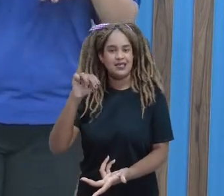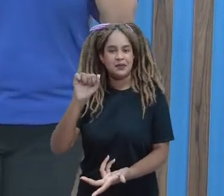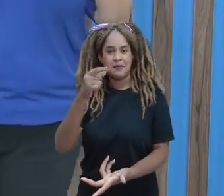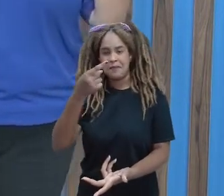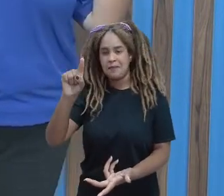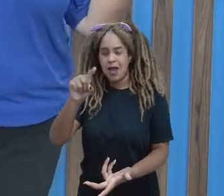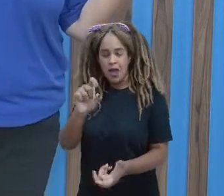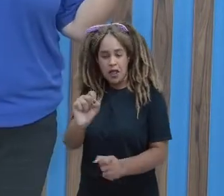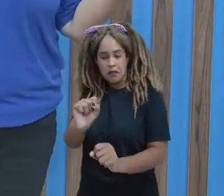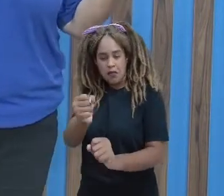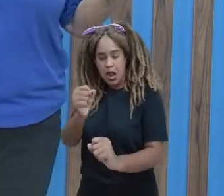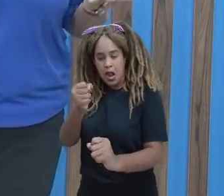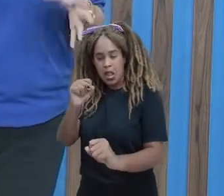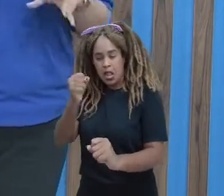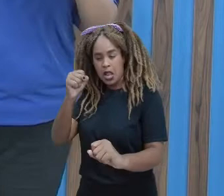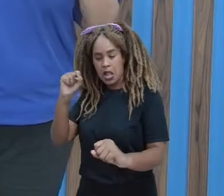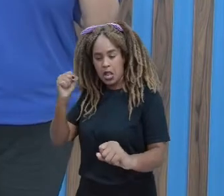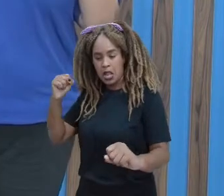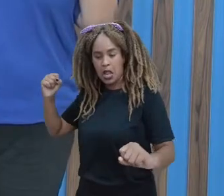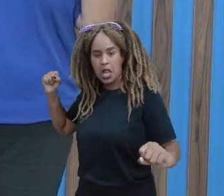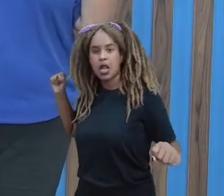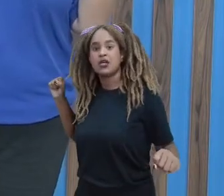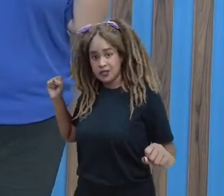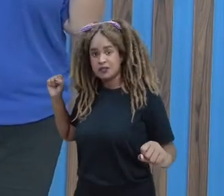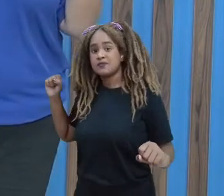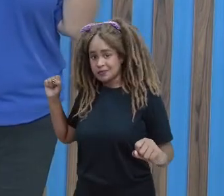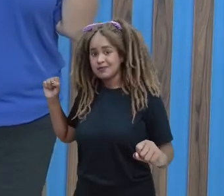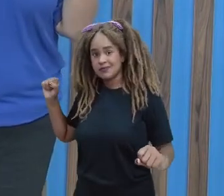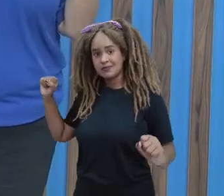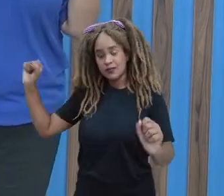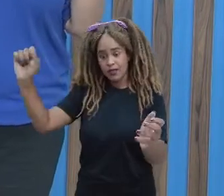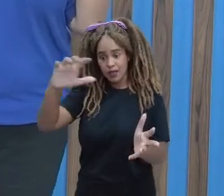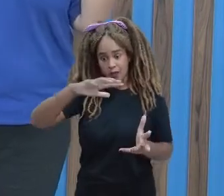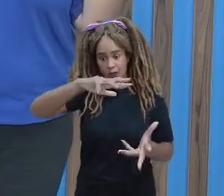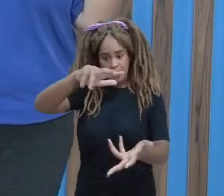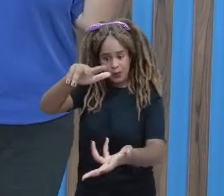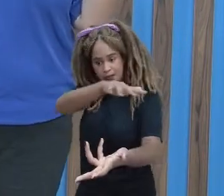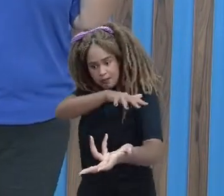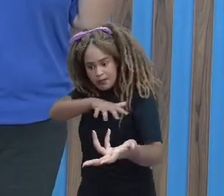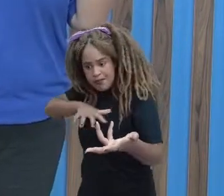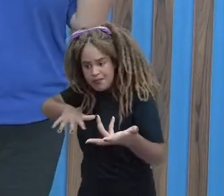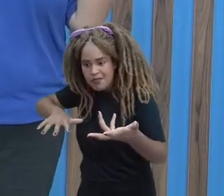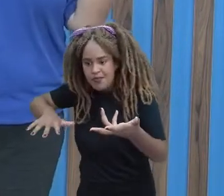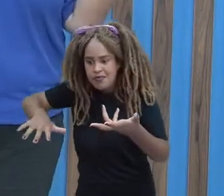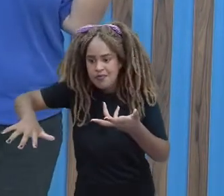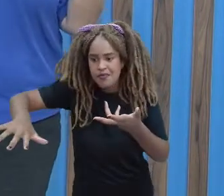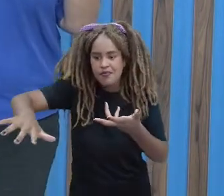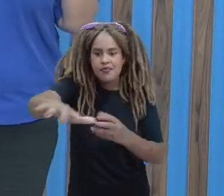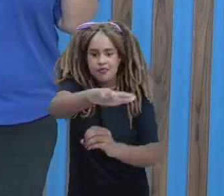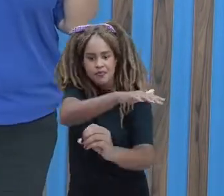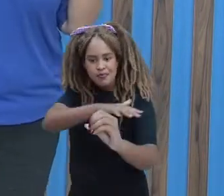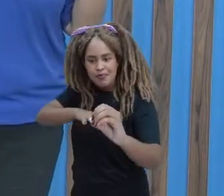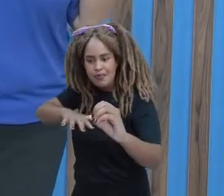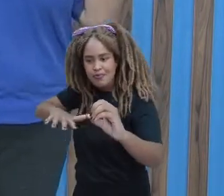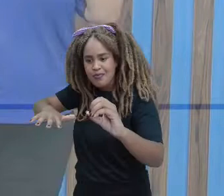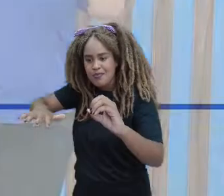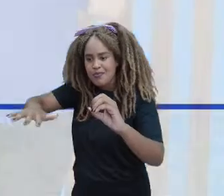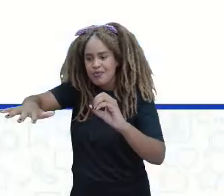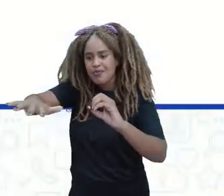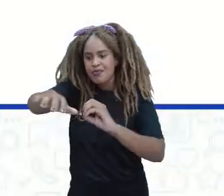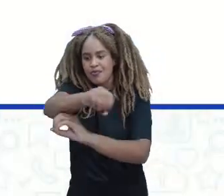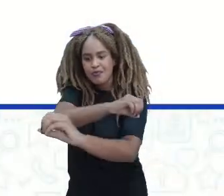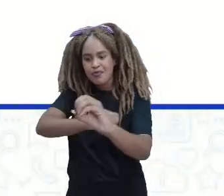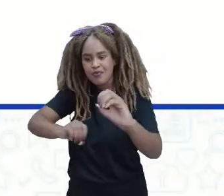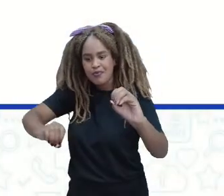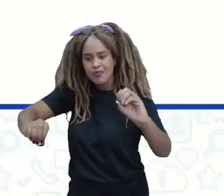é um ímã enorme que está aí, ó, no universo, né? Então, estamos aí no universo, dentro da Terra, e a Terra